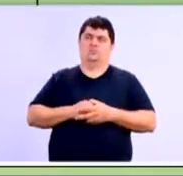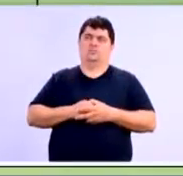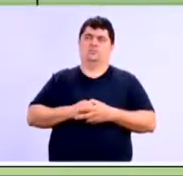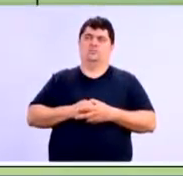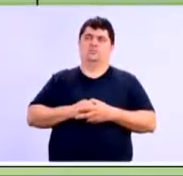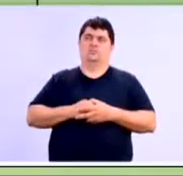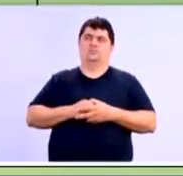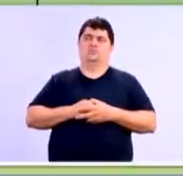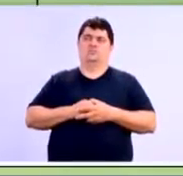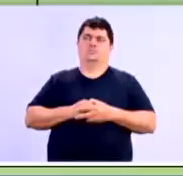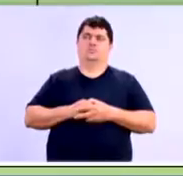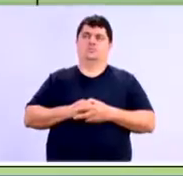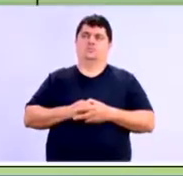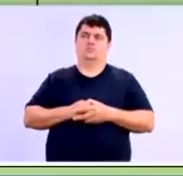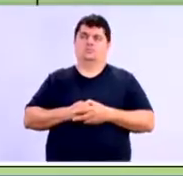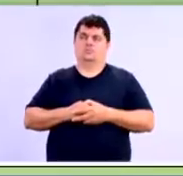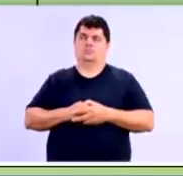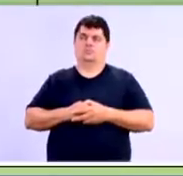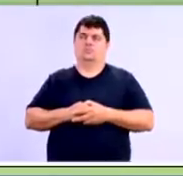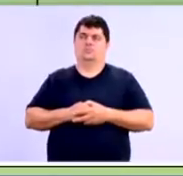ativo